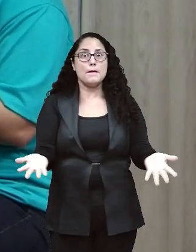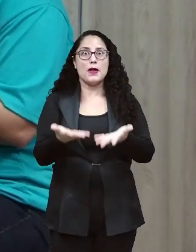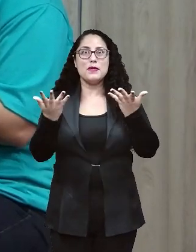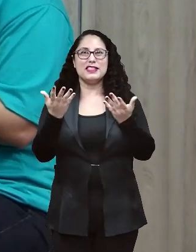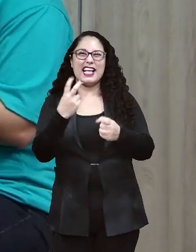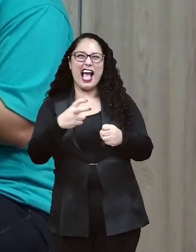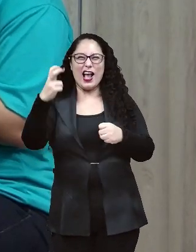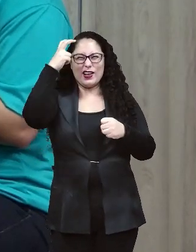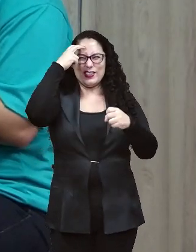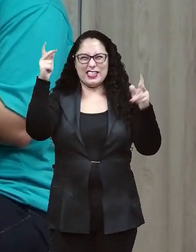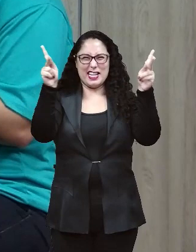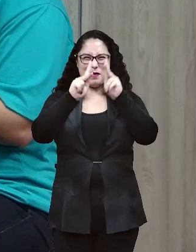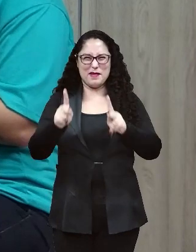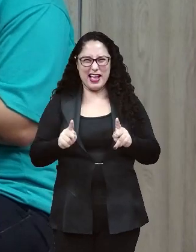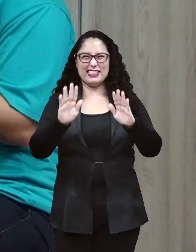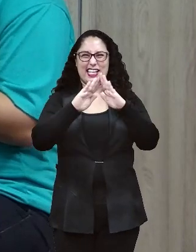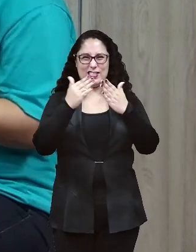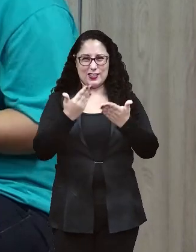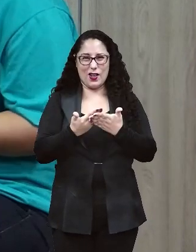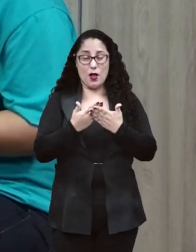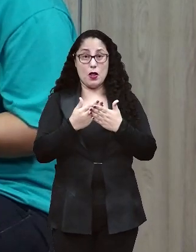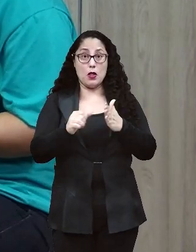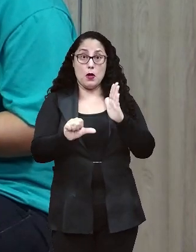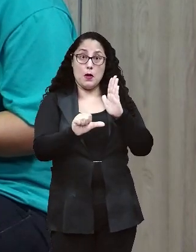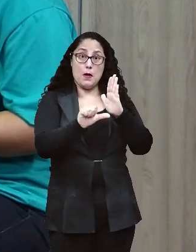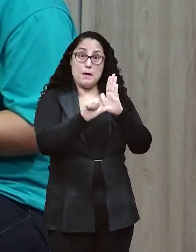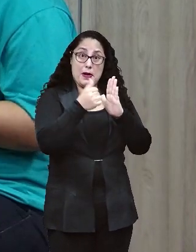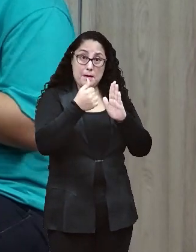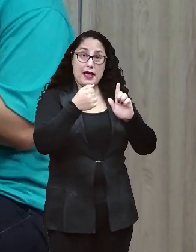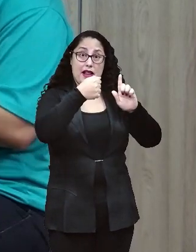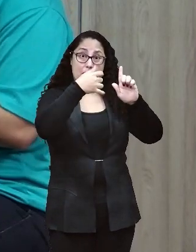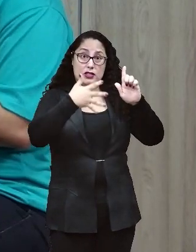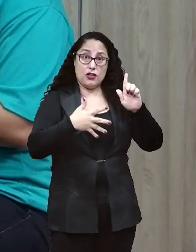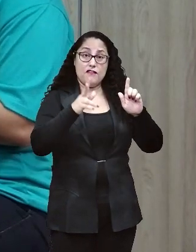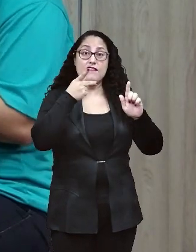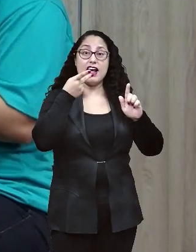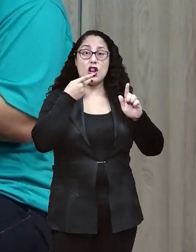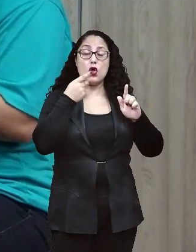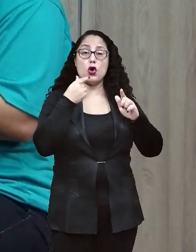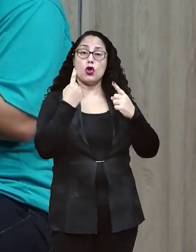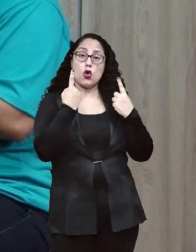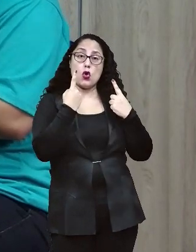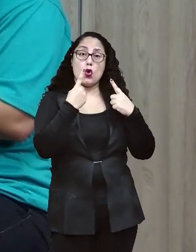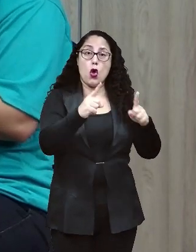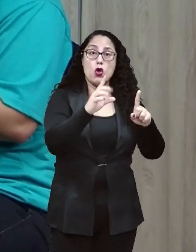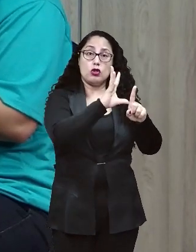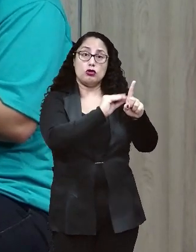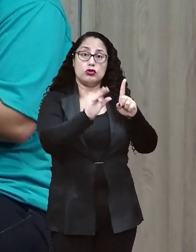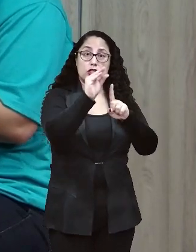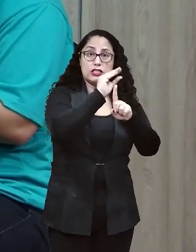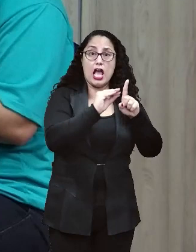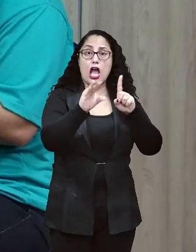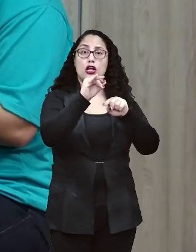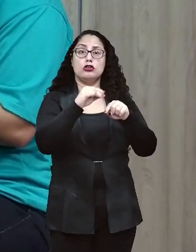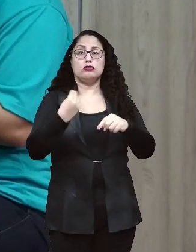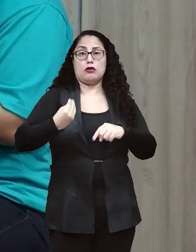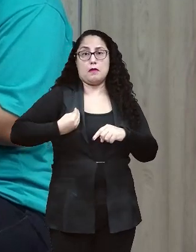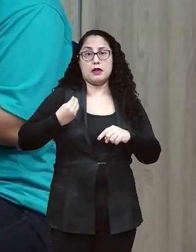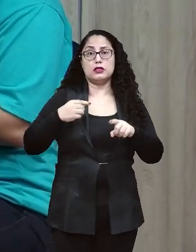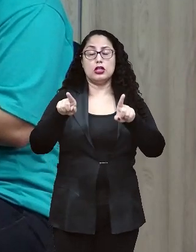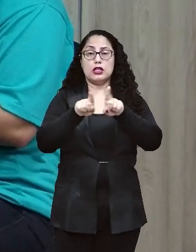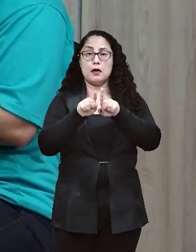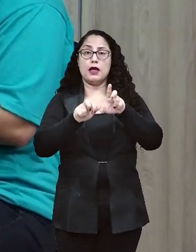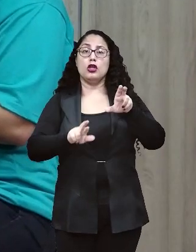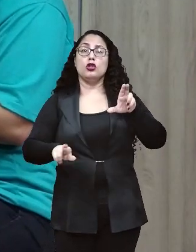a cultura da paz na nossa escola, né? No primeiro episódio desse programa a gente falou sobre o combate ao assédio, com a presença do